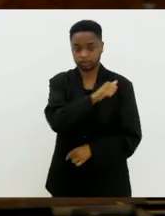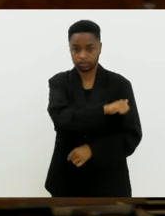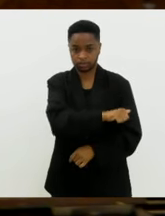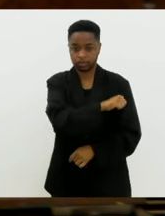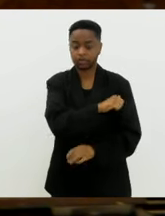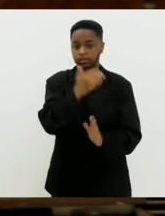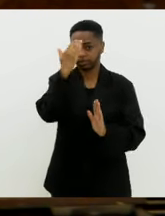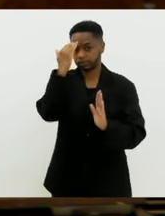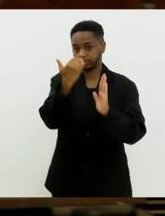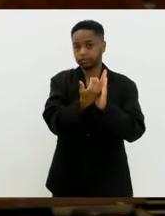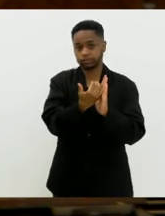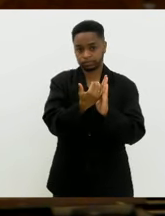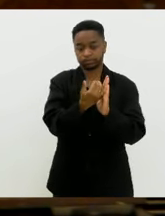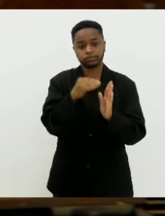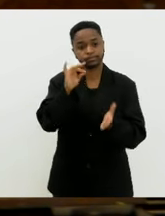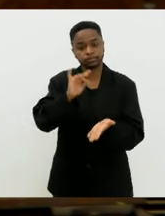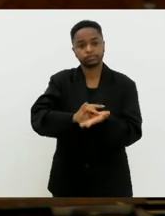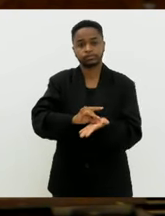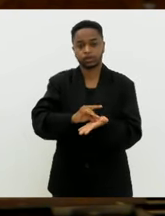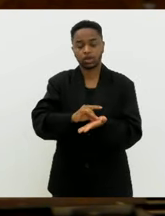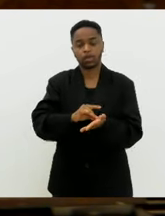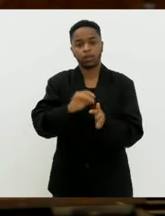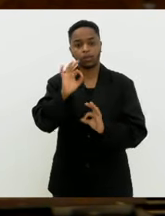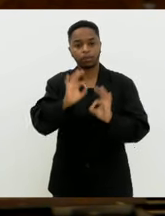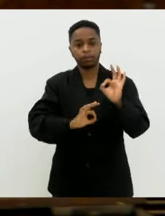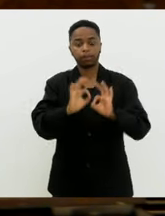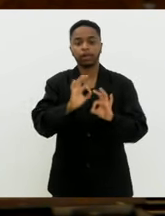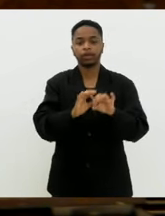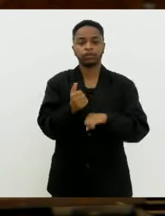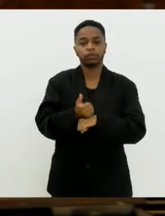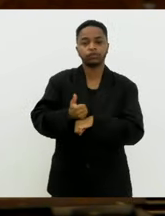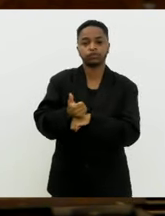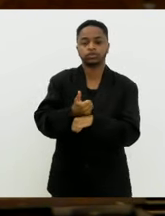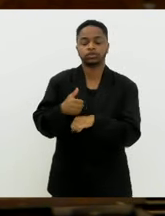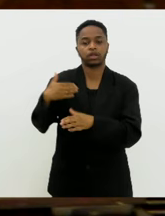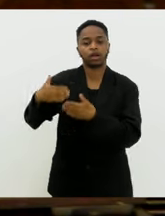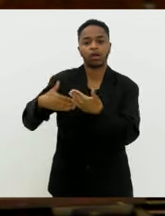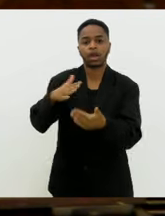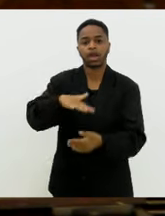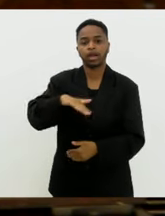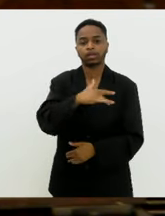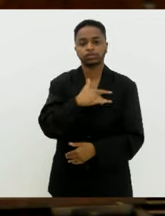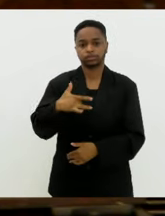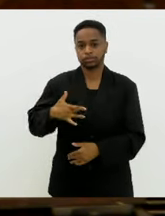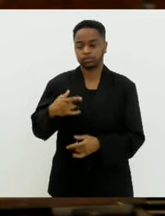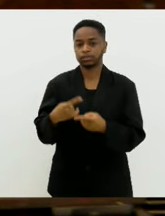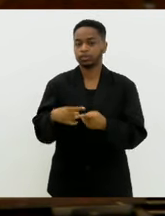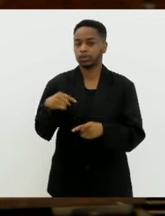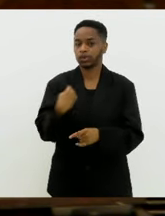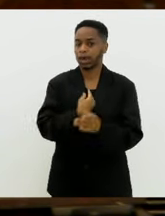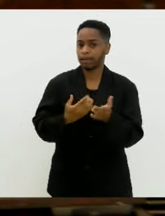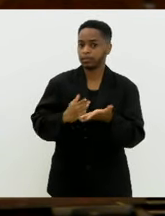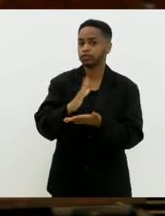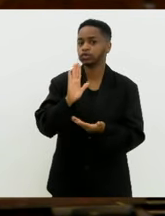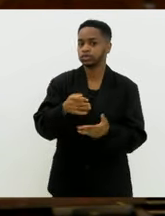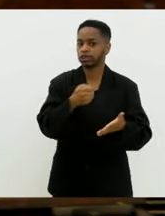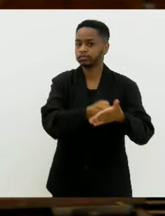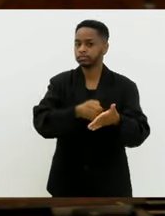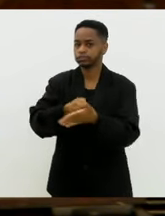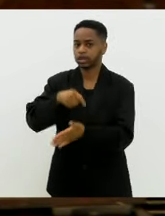cumpra a integralidade do plano de cargos, carreiras e salários da saúde que a gente aprovou com tanta luta nessa